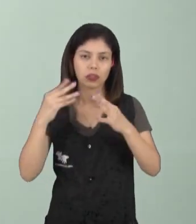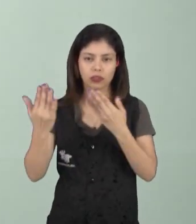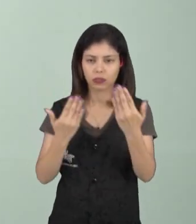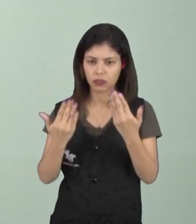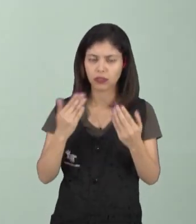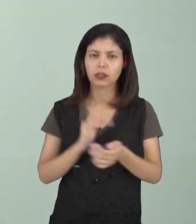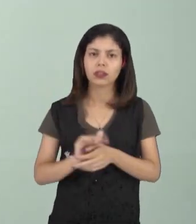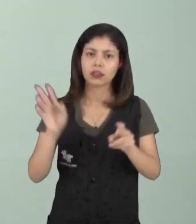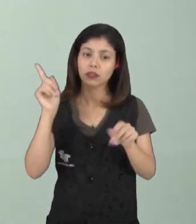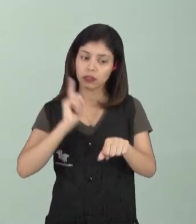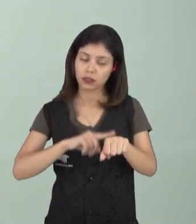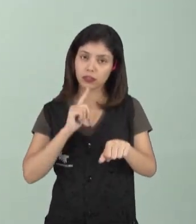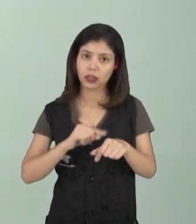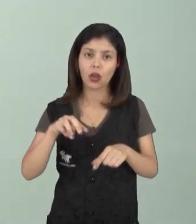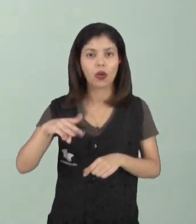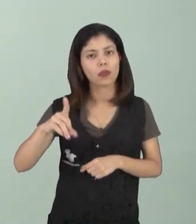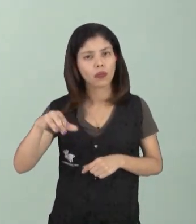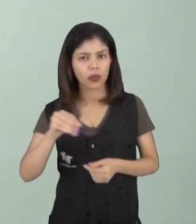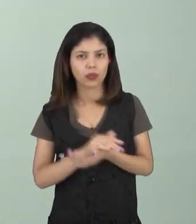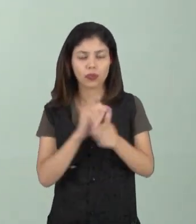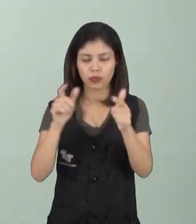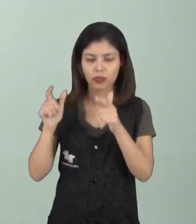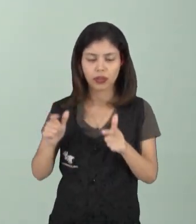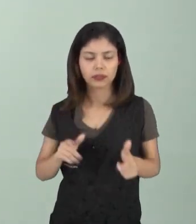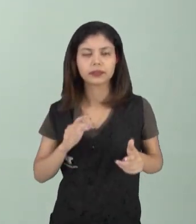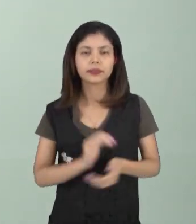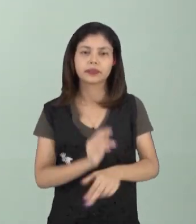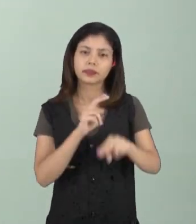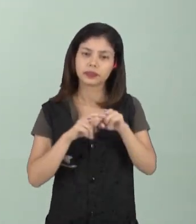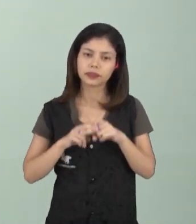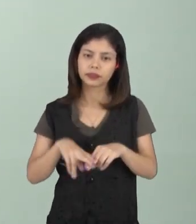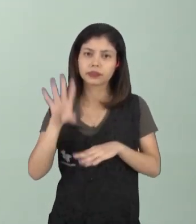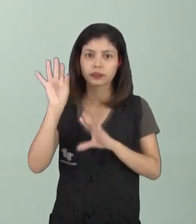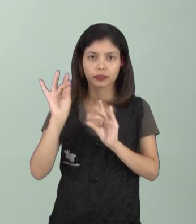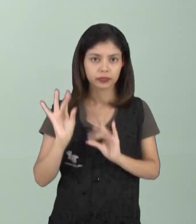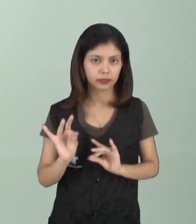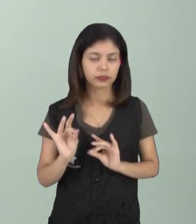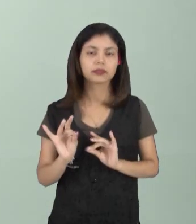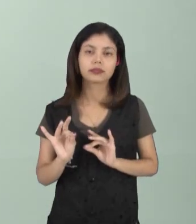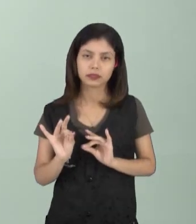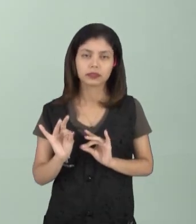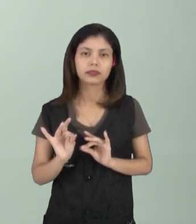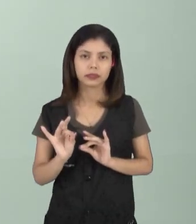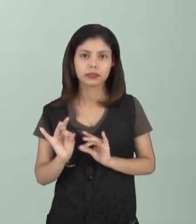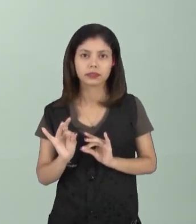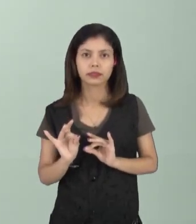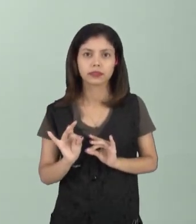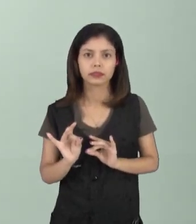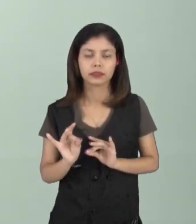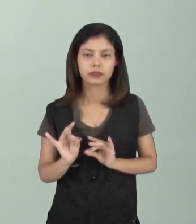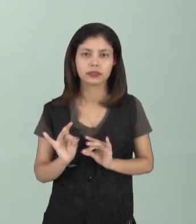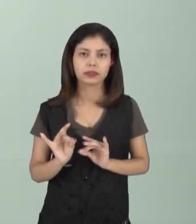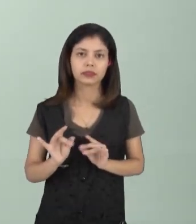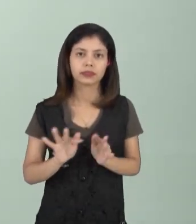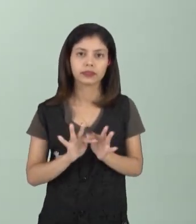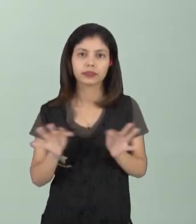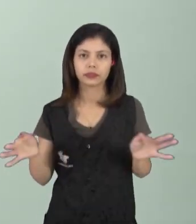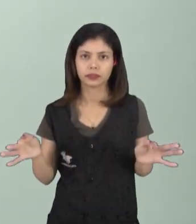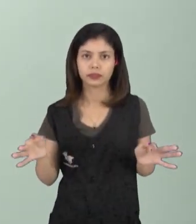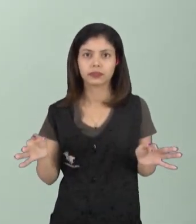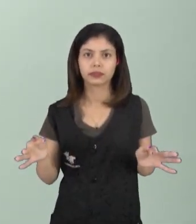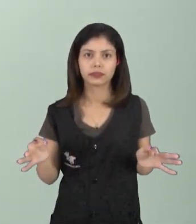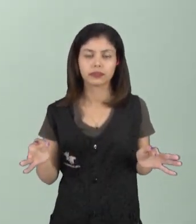isso aí, com tempo, com modo, com lugar. Por isso, cada um desses aí, cada